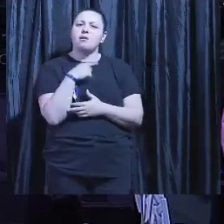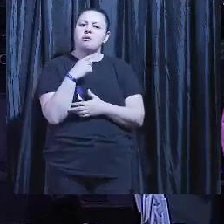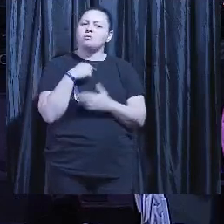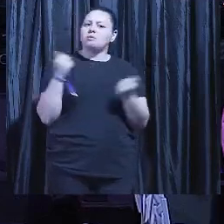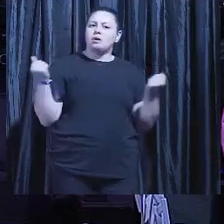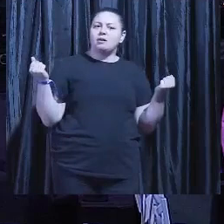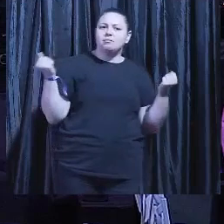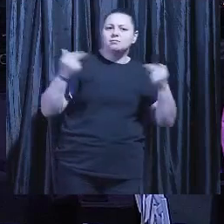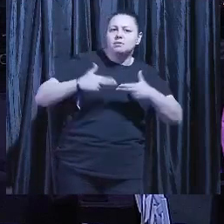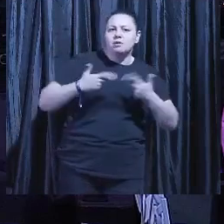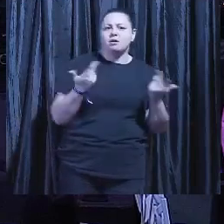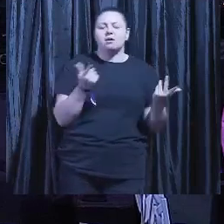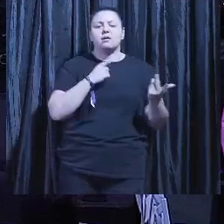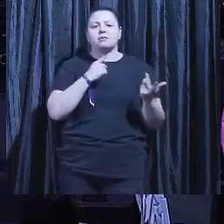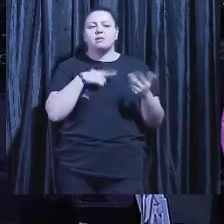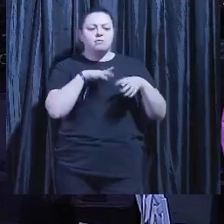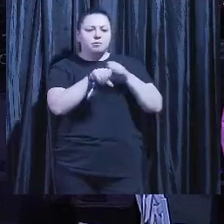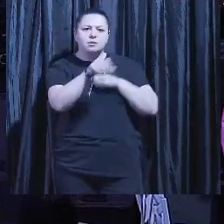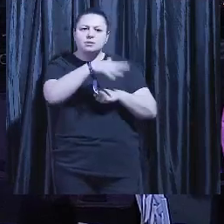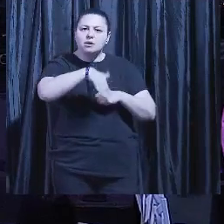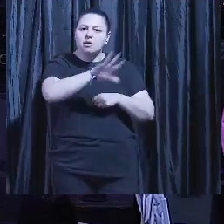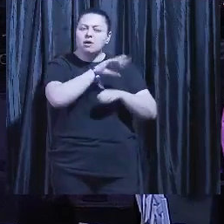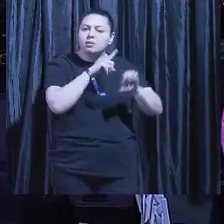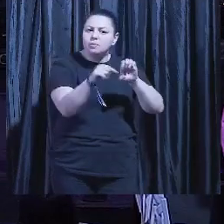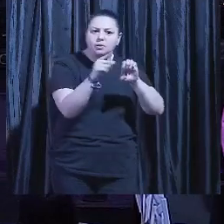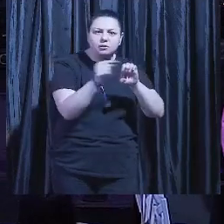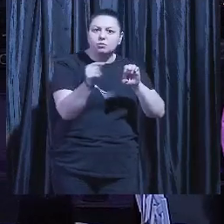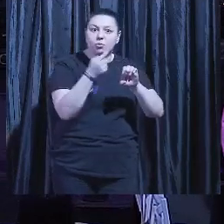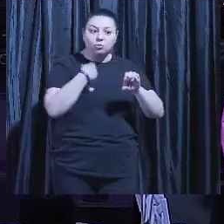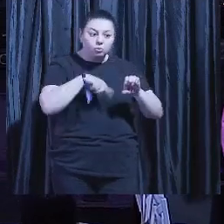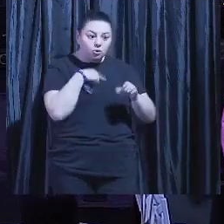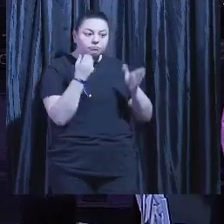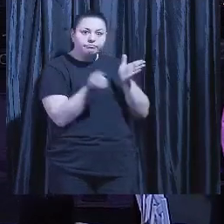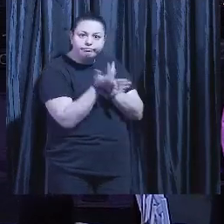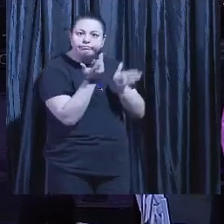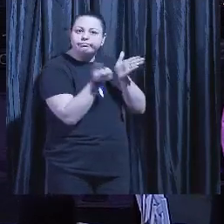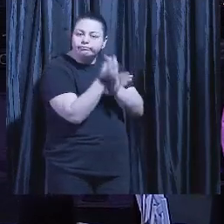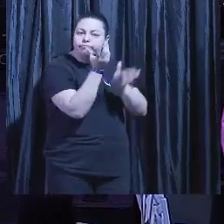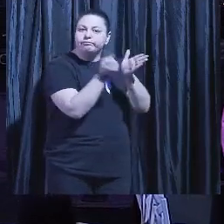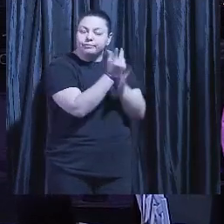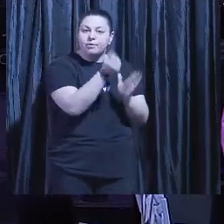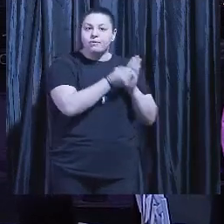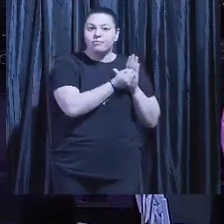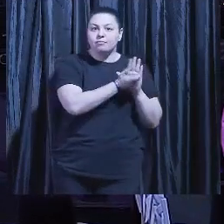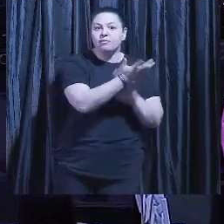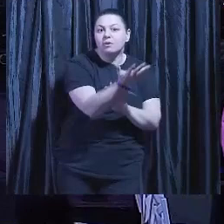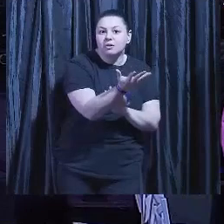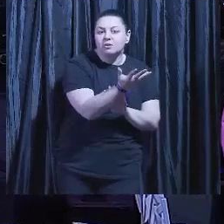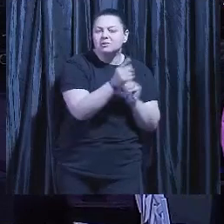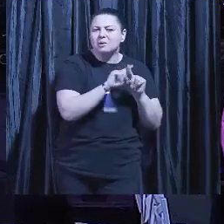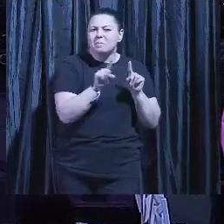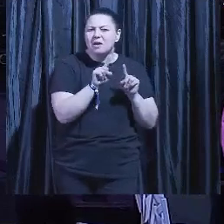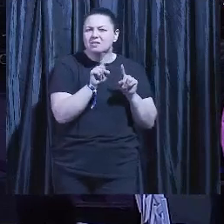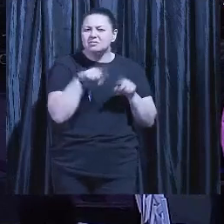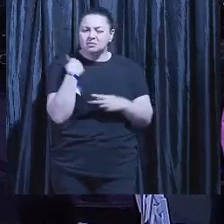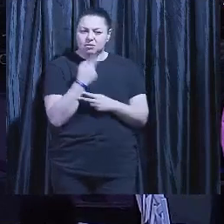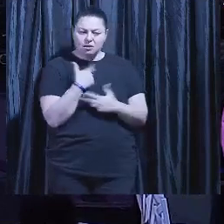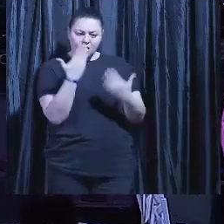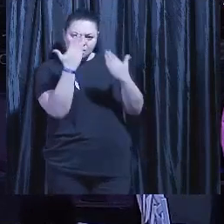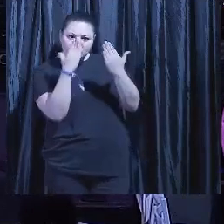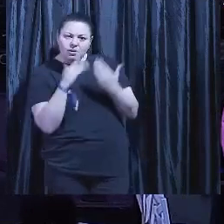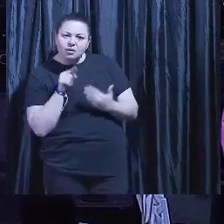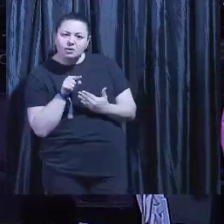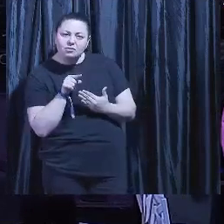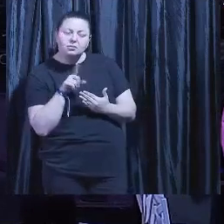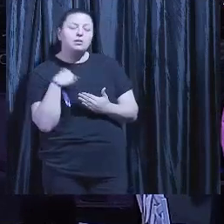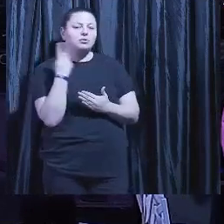rima, a gente faz formação sobre empreendedorismo. Então, a gente produz muitos dados. Mas a gente analisa esses dados, a gente toma